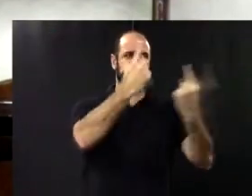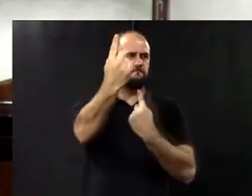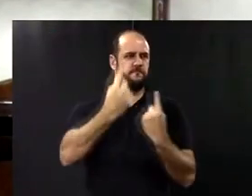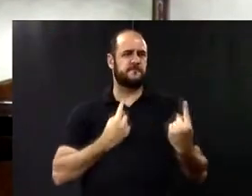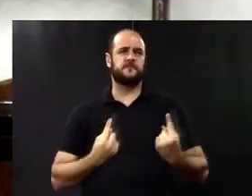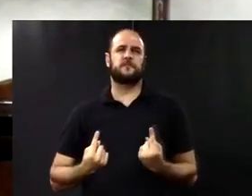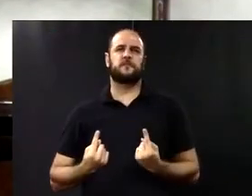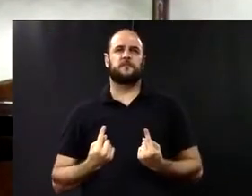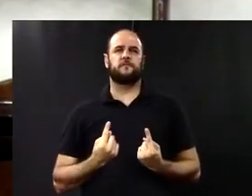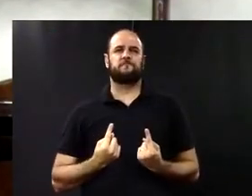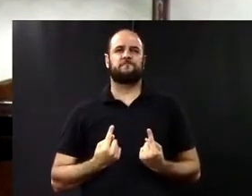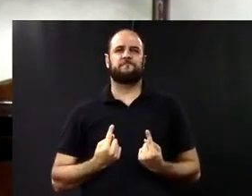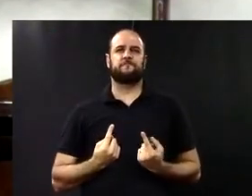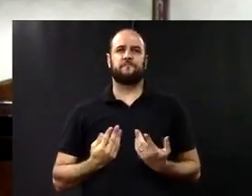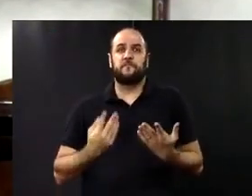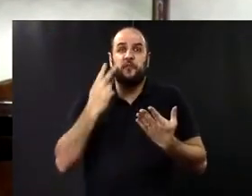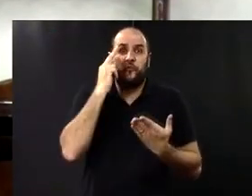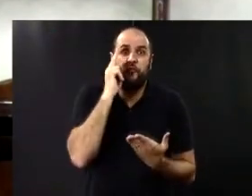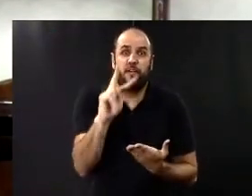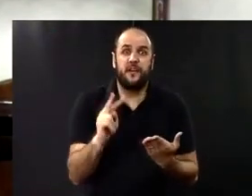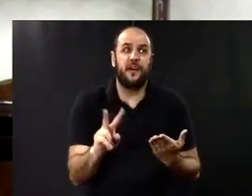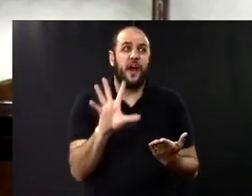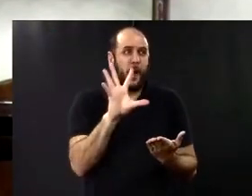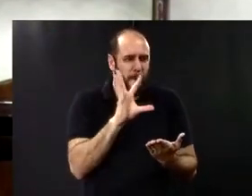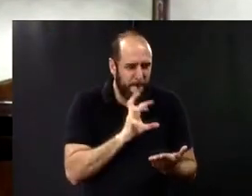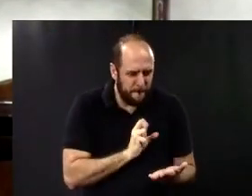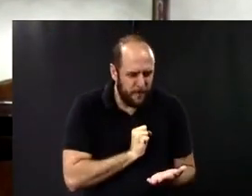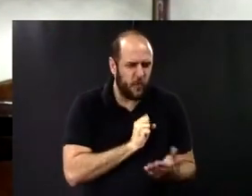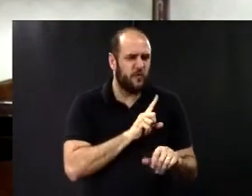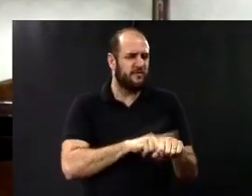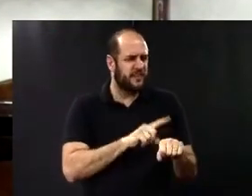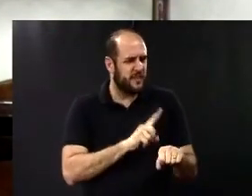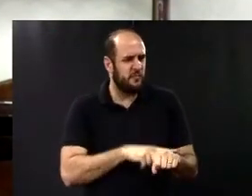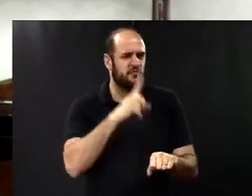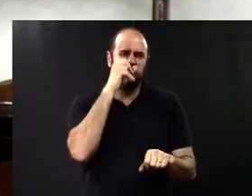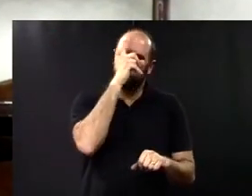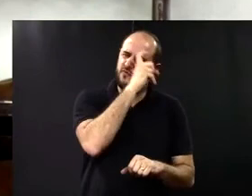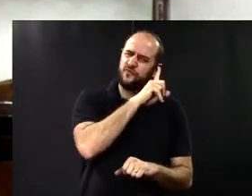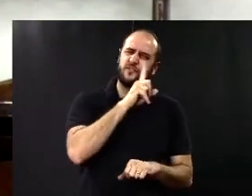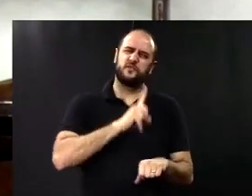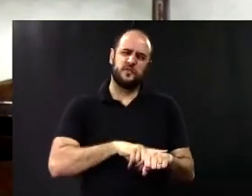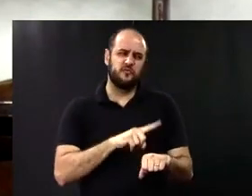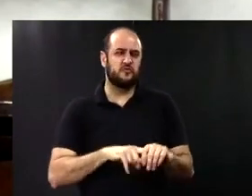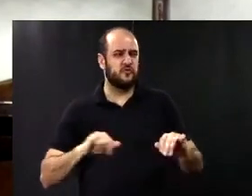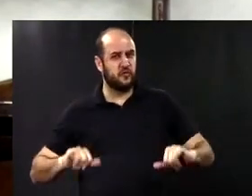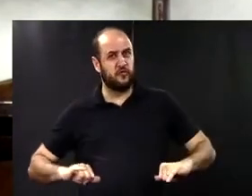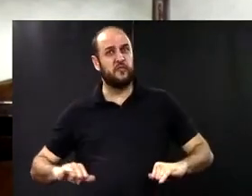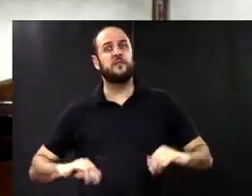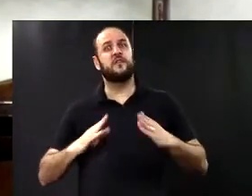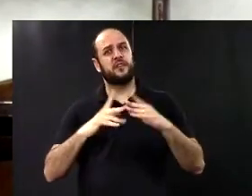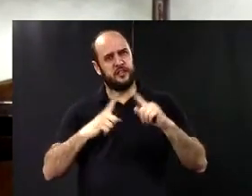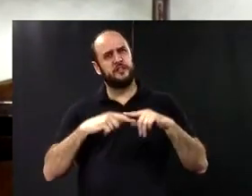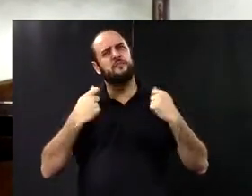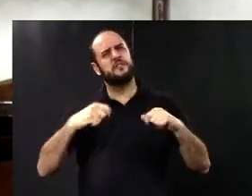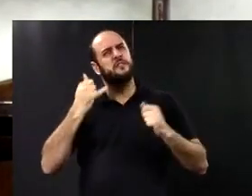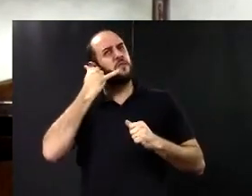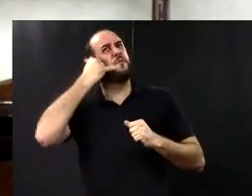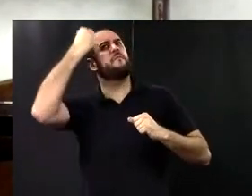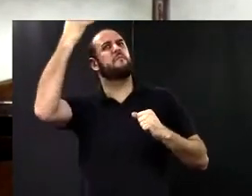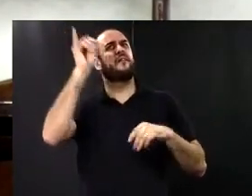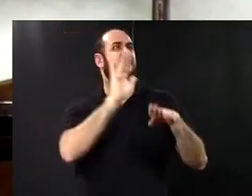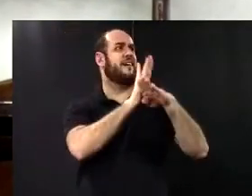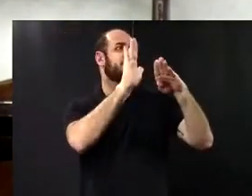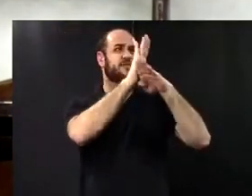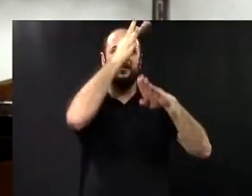é mostrar o amor em tempo de crise, em tempo de sofrimento. E a igreja precisa fazer isso também em relação a